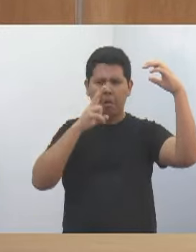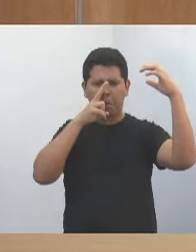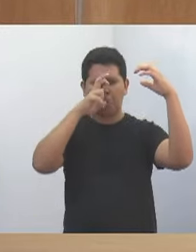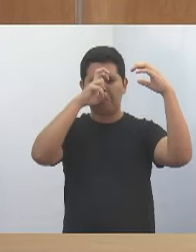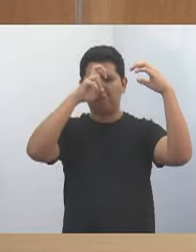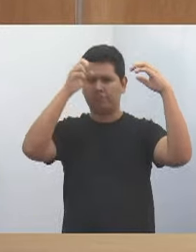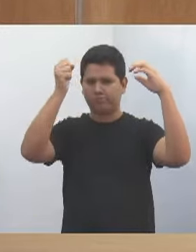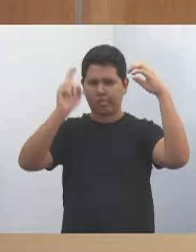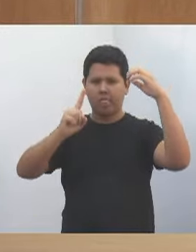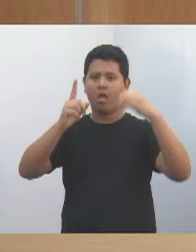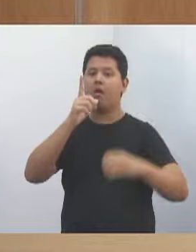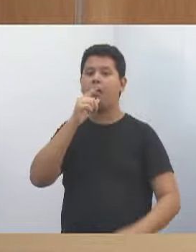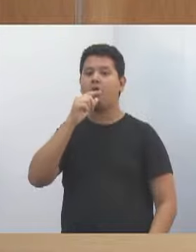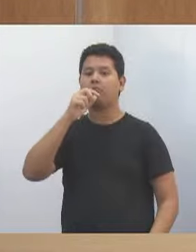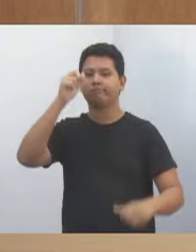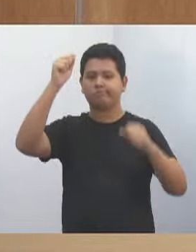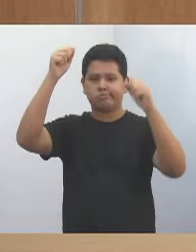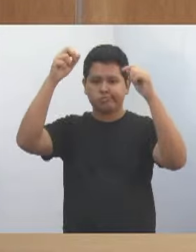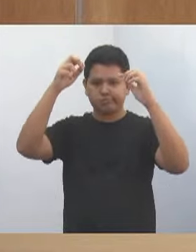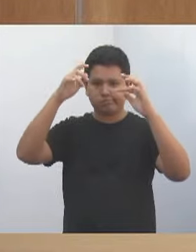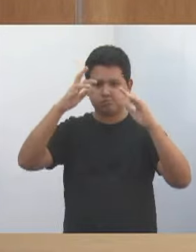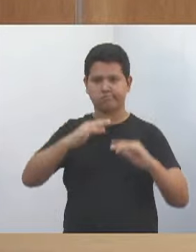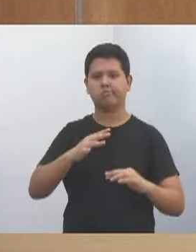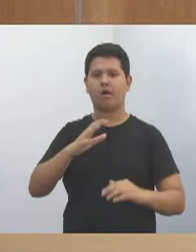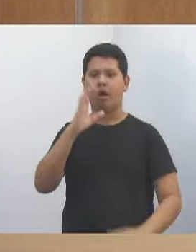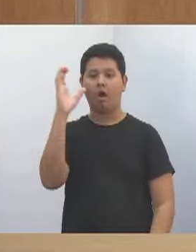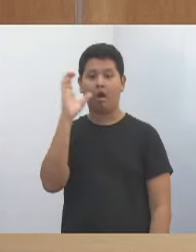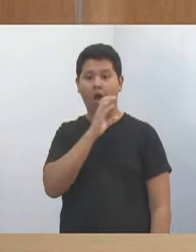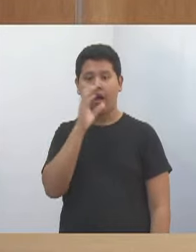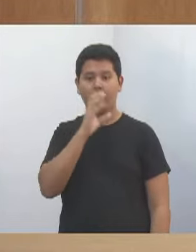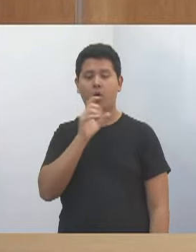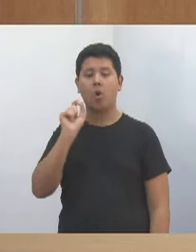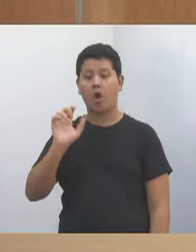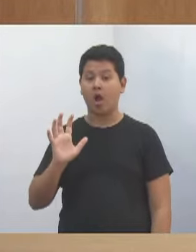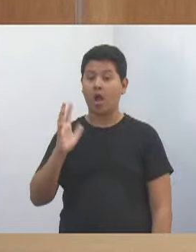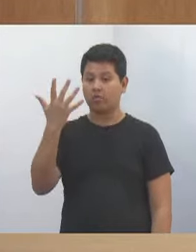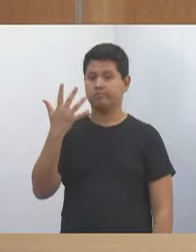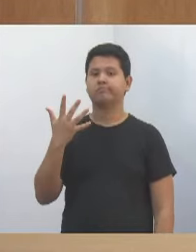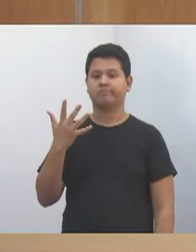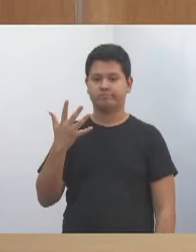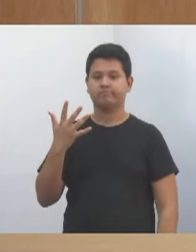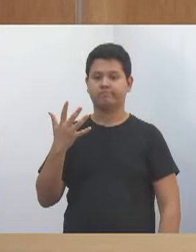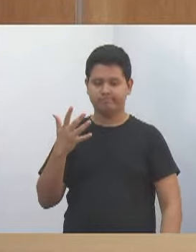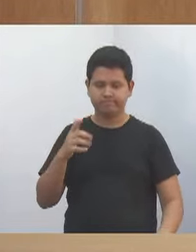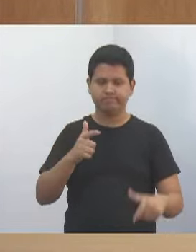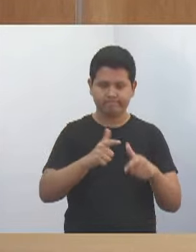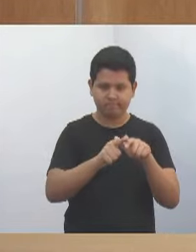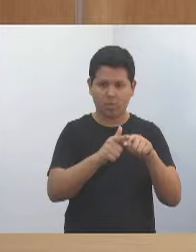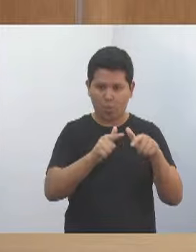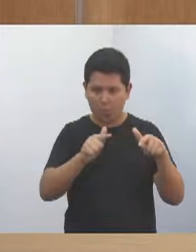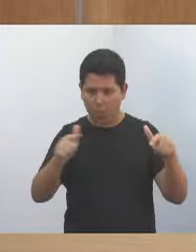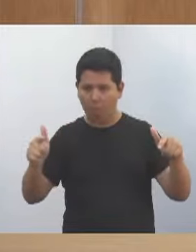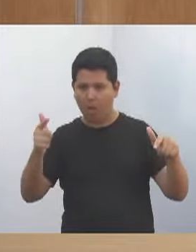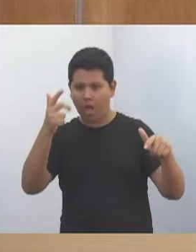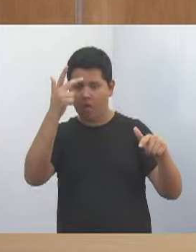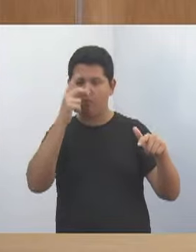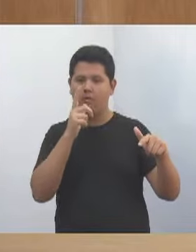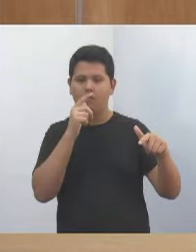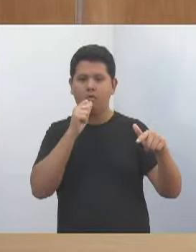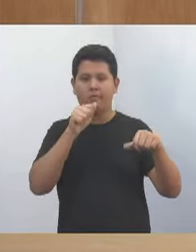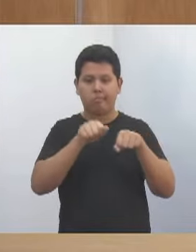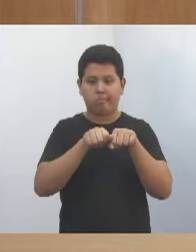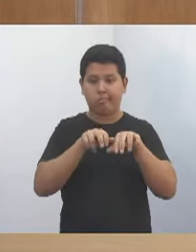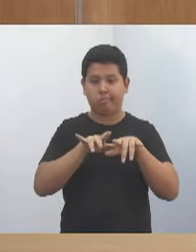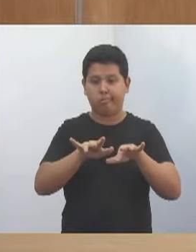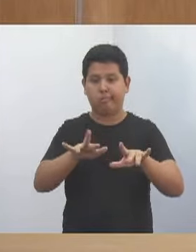água em tempo muito curto. Isso faz com que a água não infiltre mais no solo mais. Então, o que